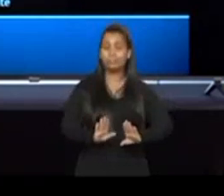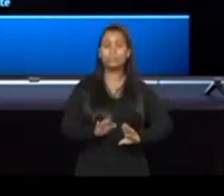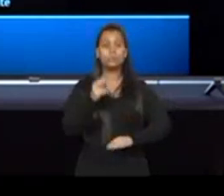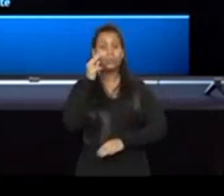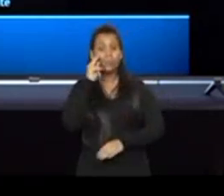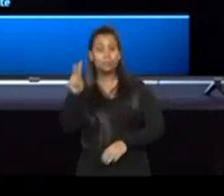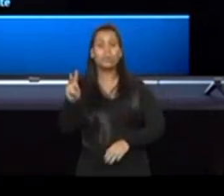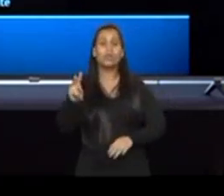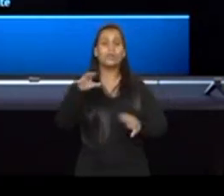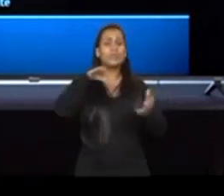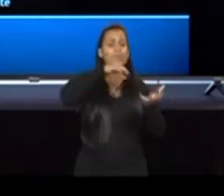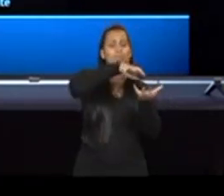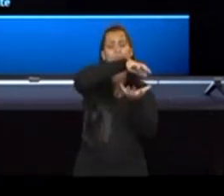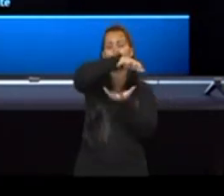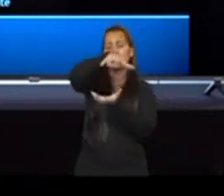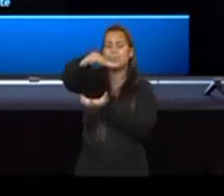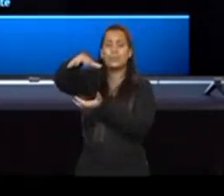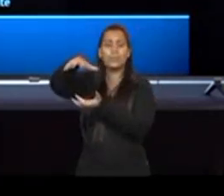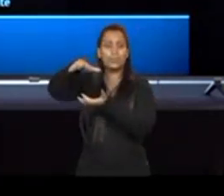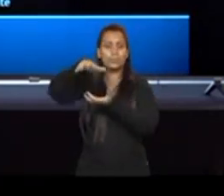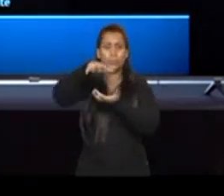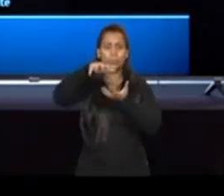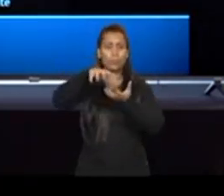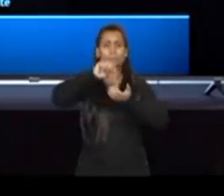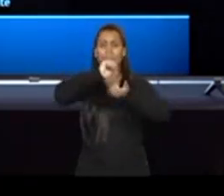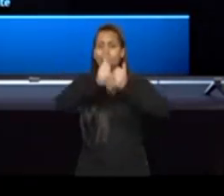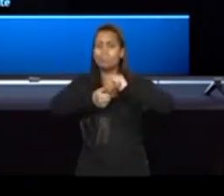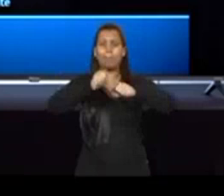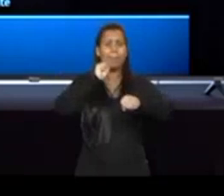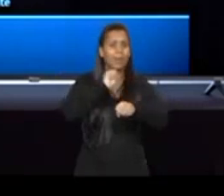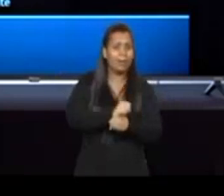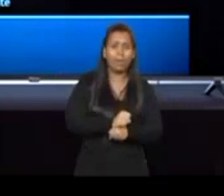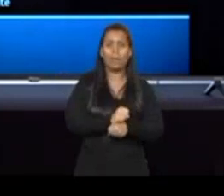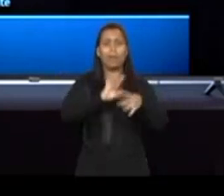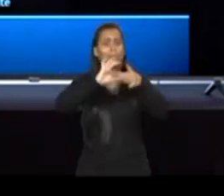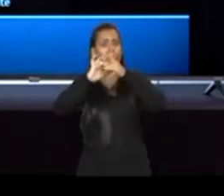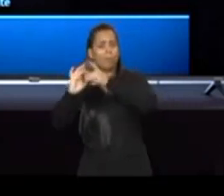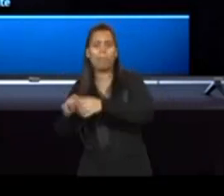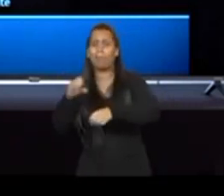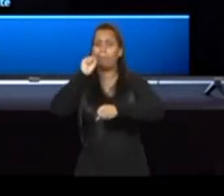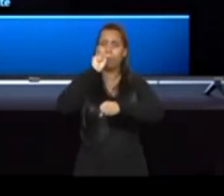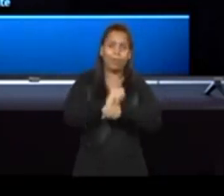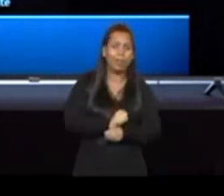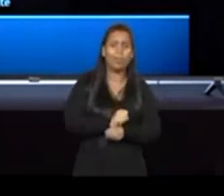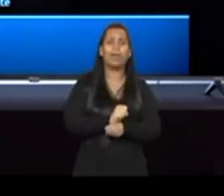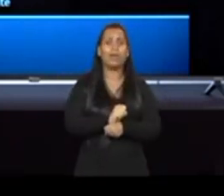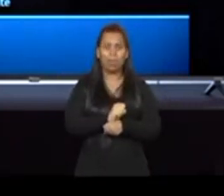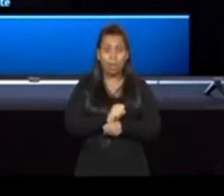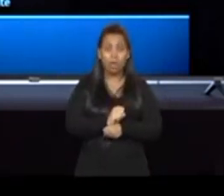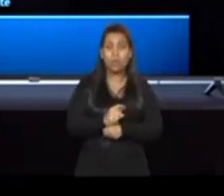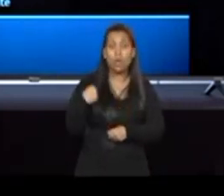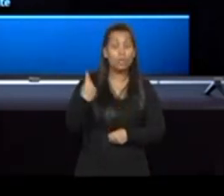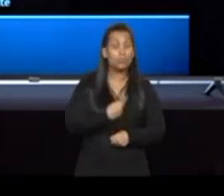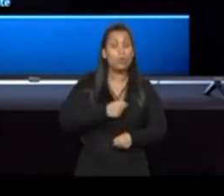aí notícias do mundo todo, eventos esportivos, né, parados, questão das Olimpíadas. Isso é algo que a nossa geração